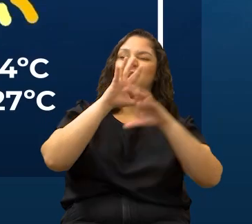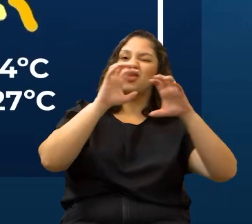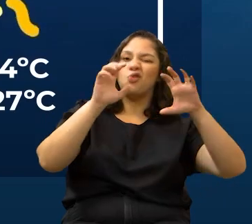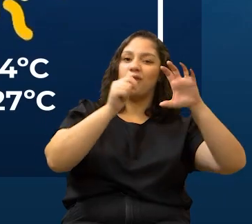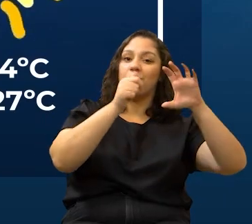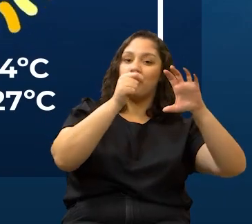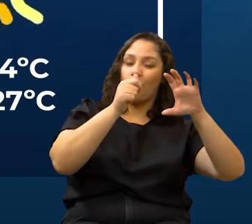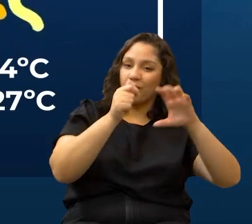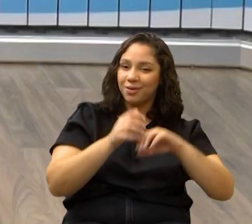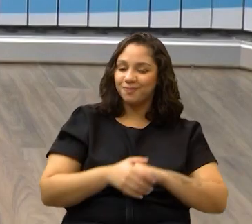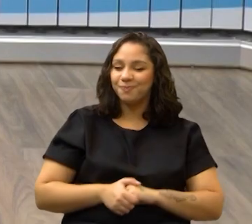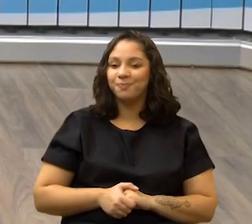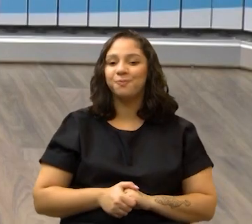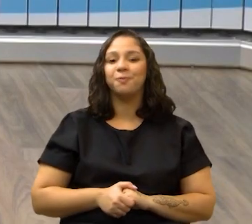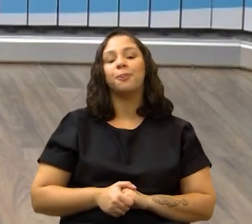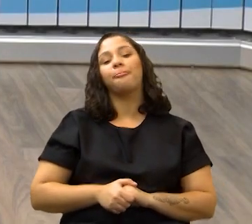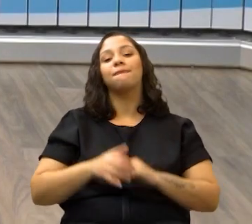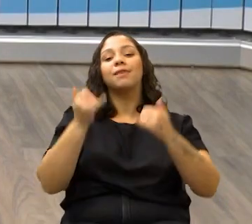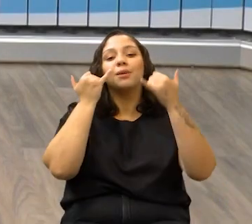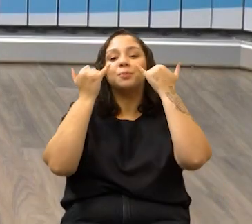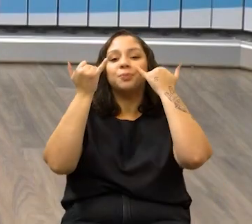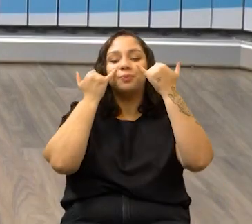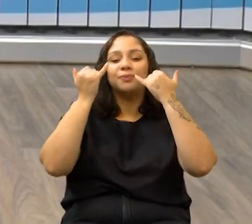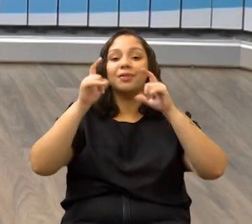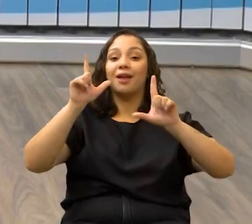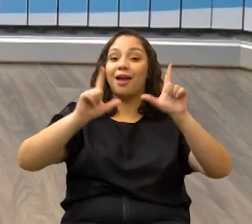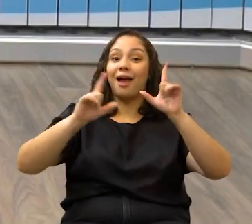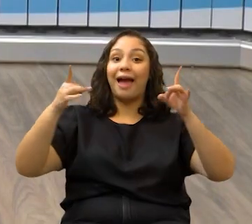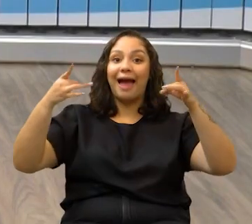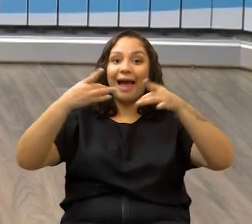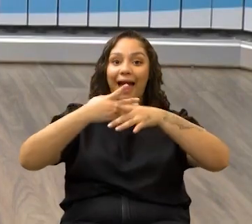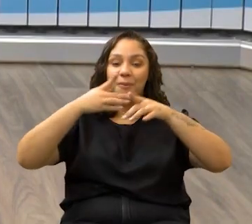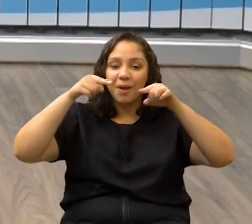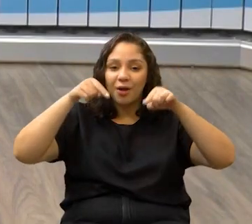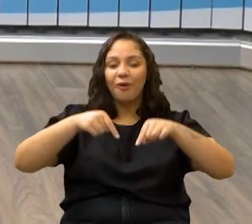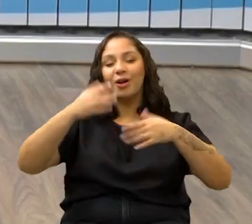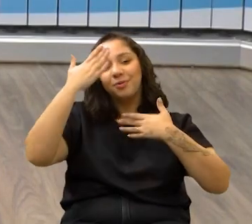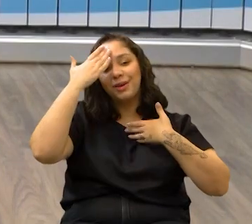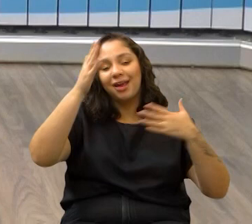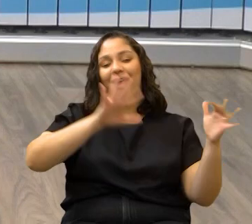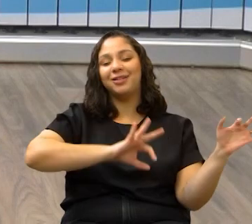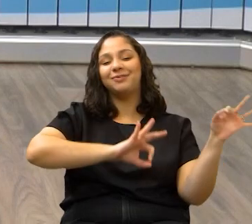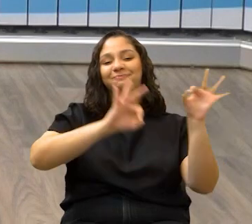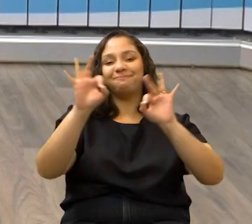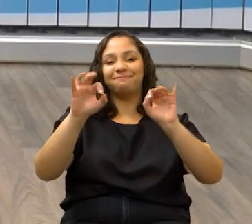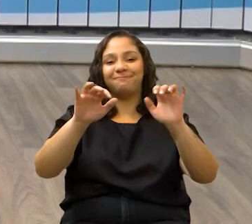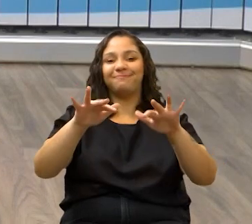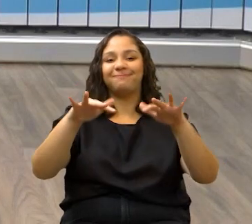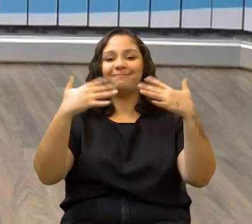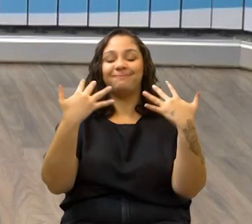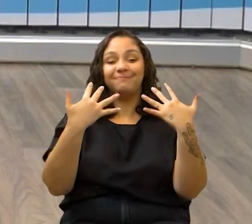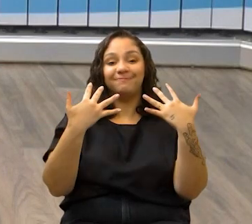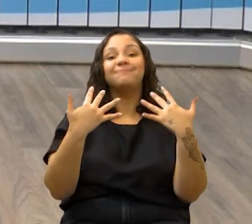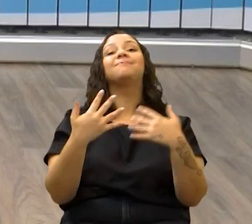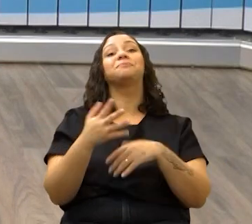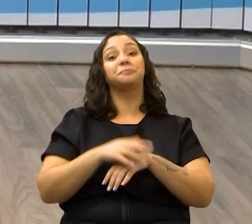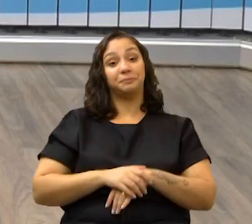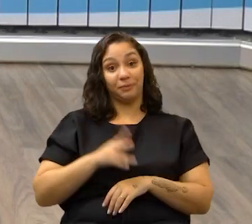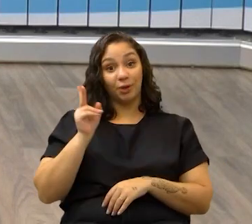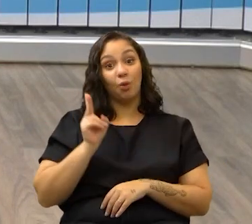fim de semana. O Câmara Notícia fica por aqui. Muito obrigado pela sua companhia, pela sua